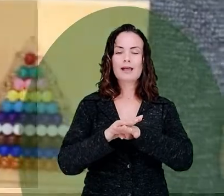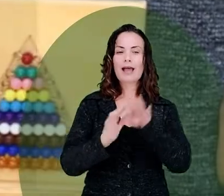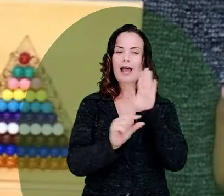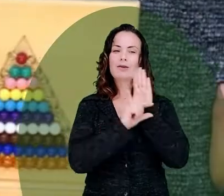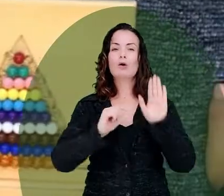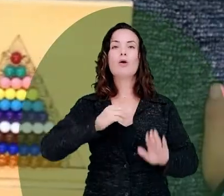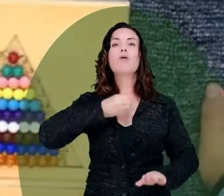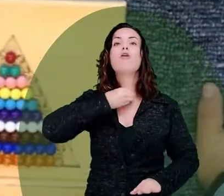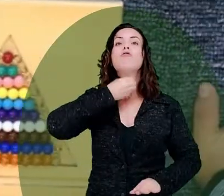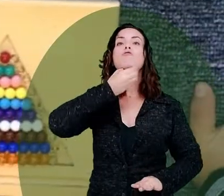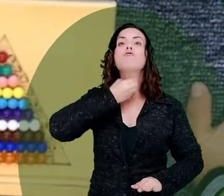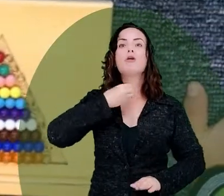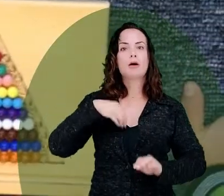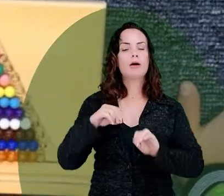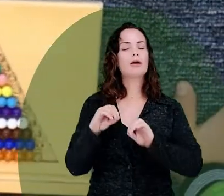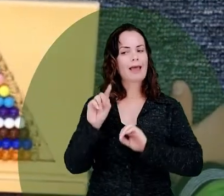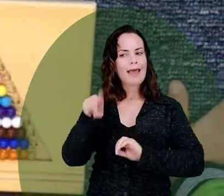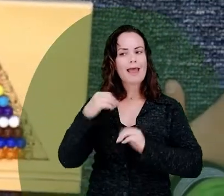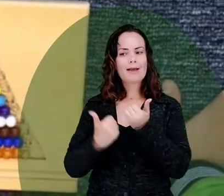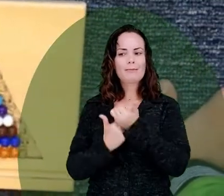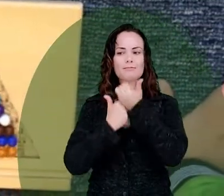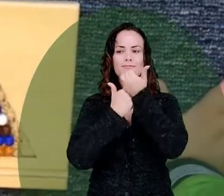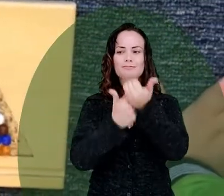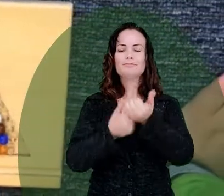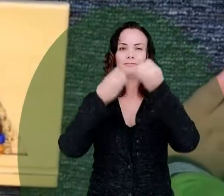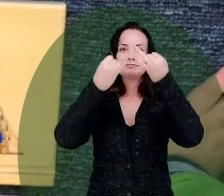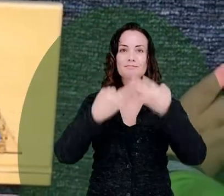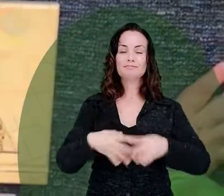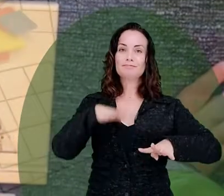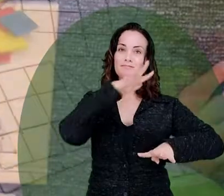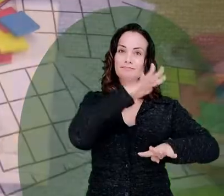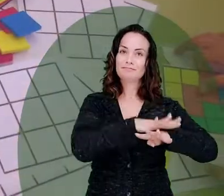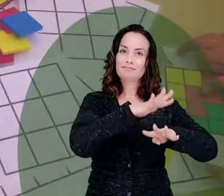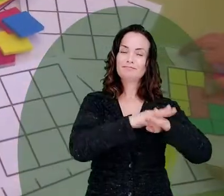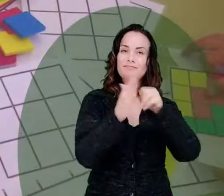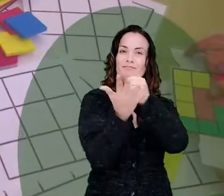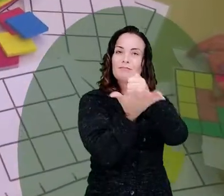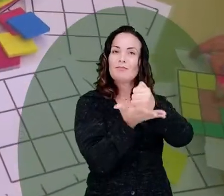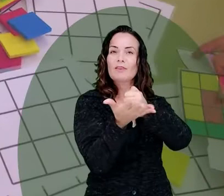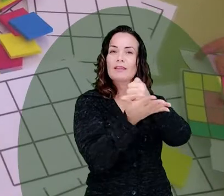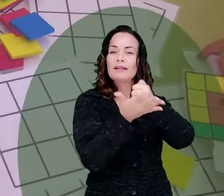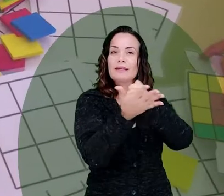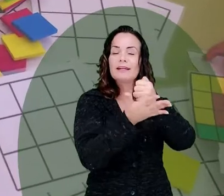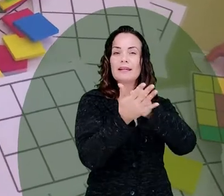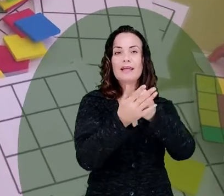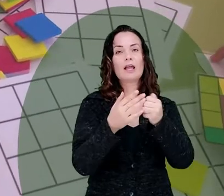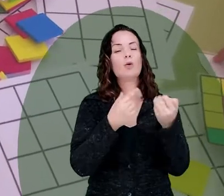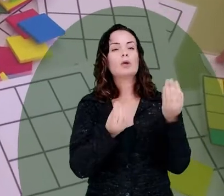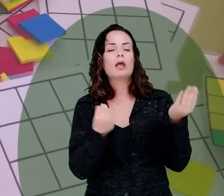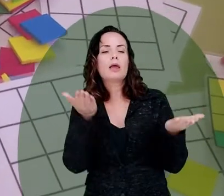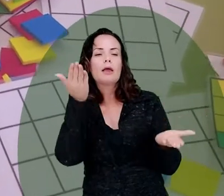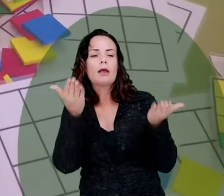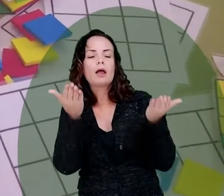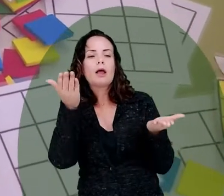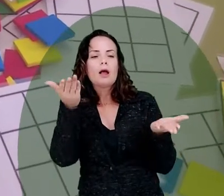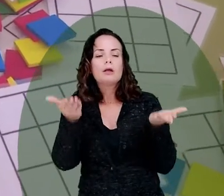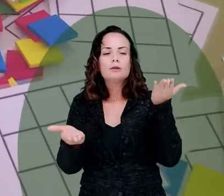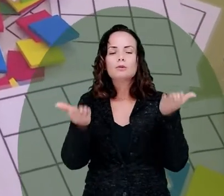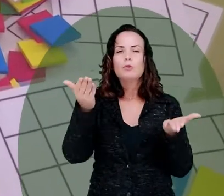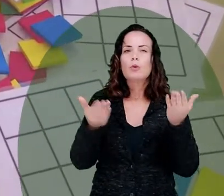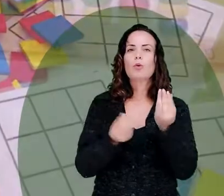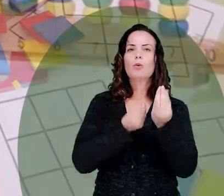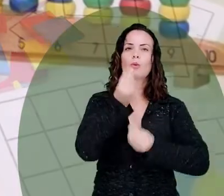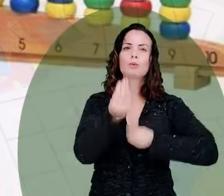ela baseia-se muito nessa explicação da matemática base, nas equivalências, nos pesos,